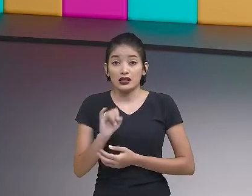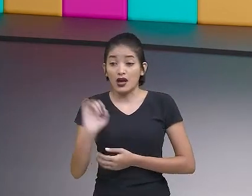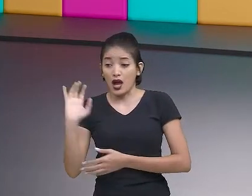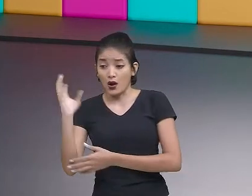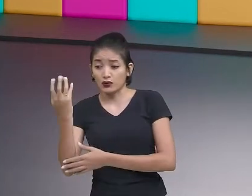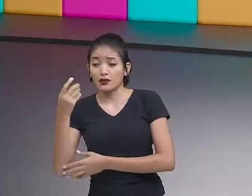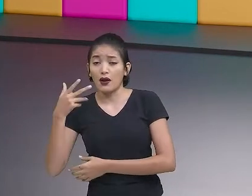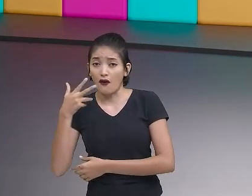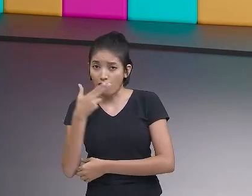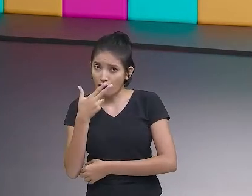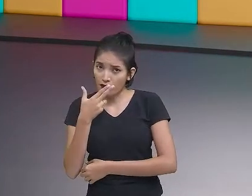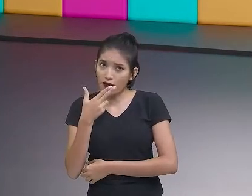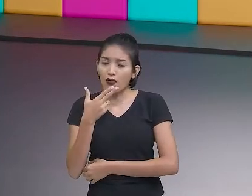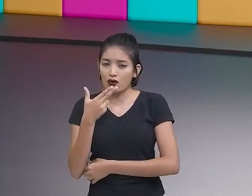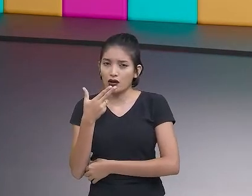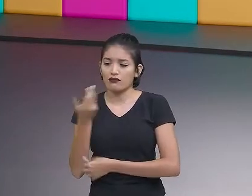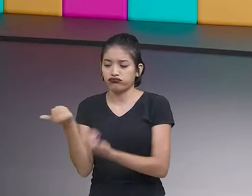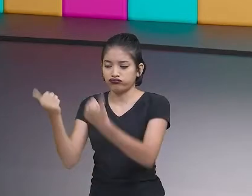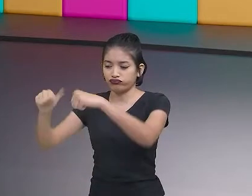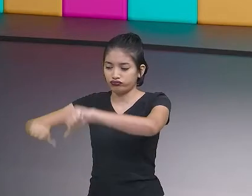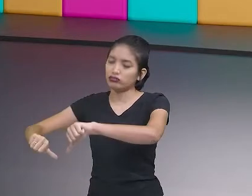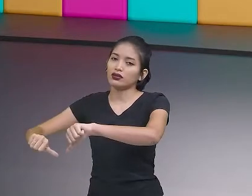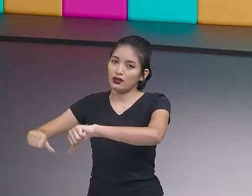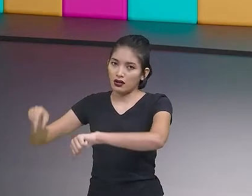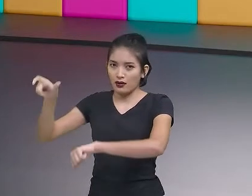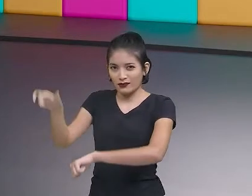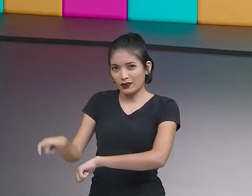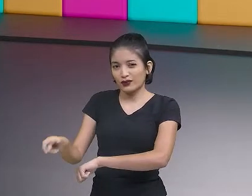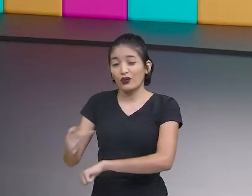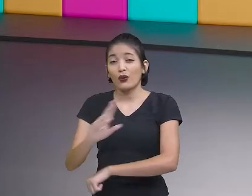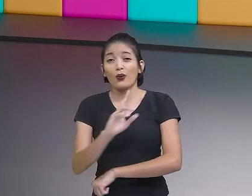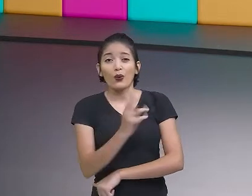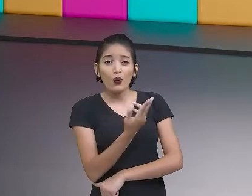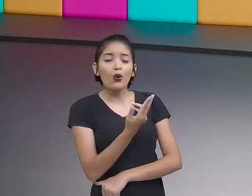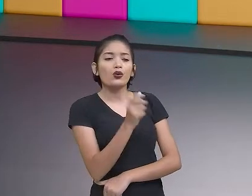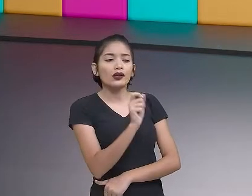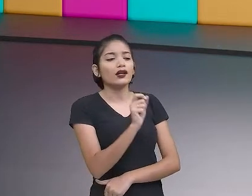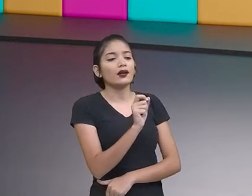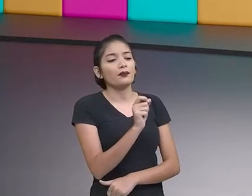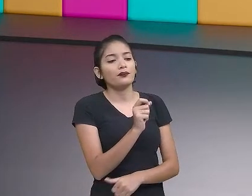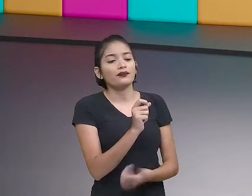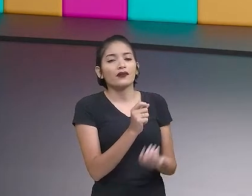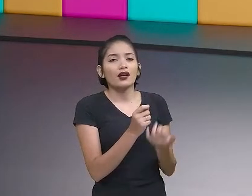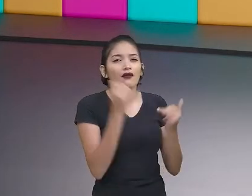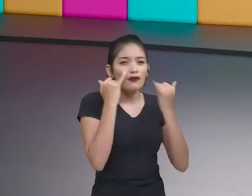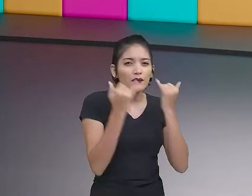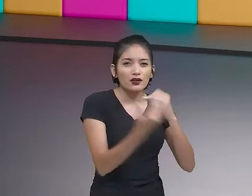fofoca para prejudicar o outro ou se é uma situação de socorro, de socorrer aquela